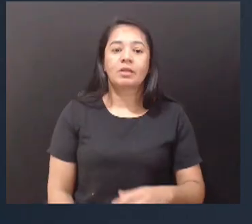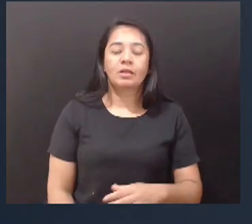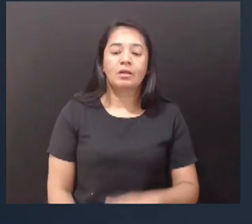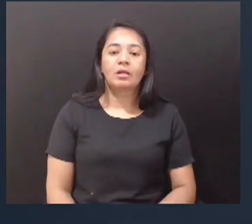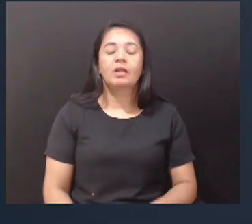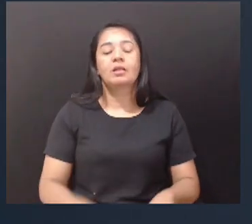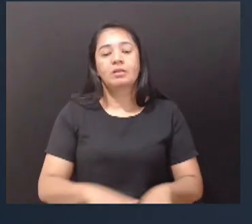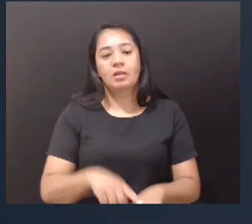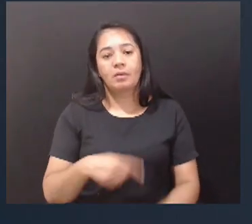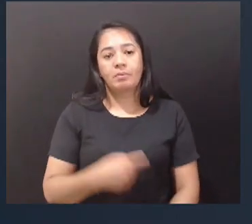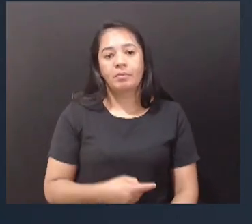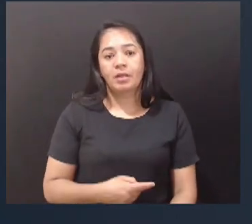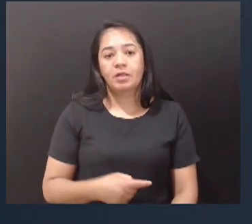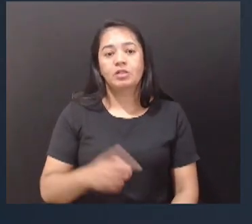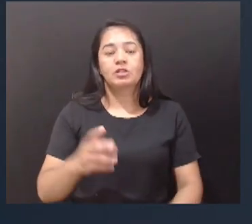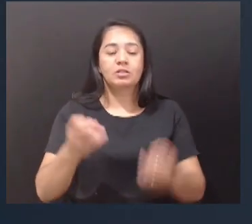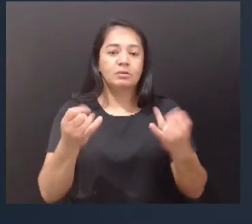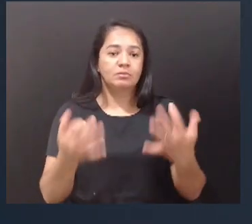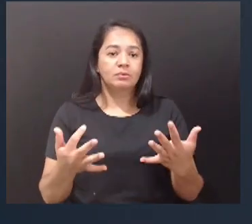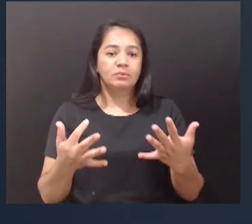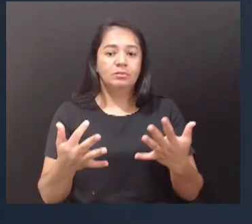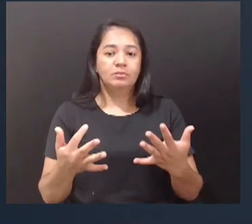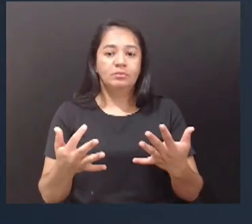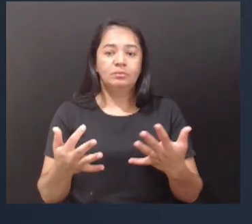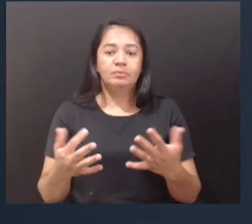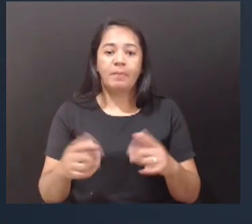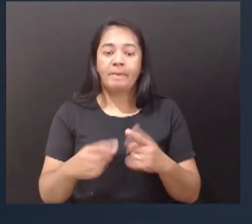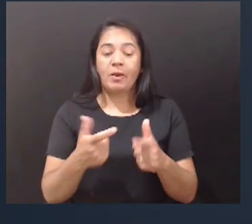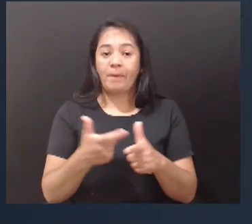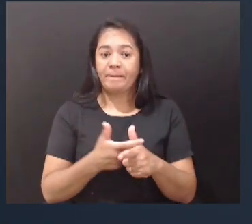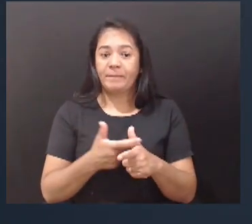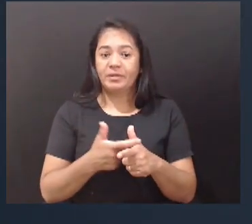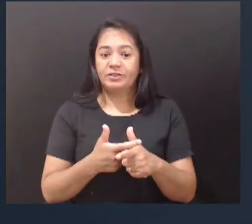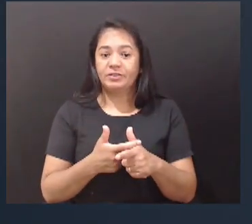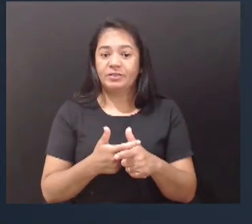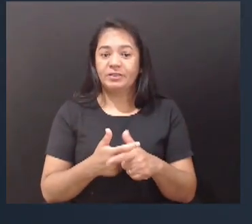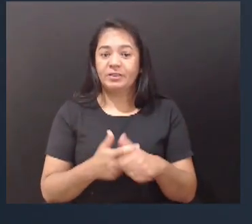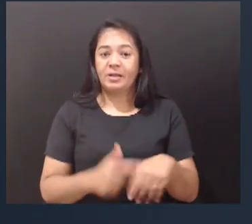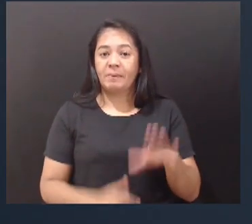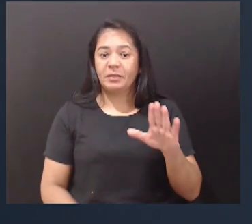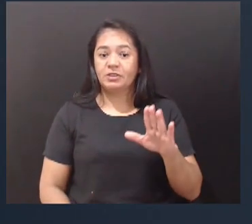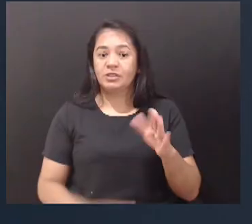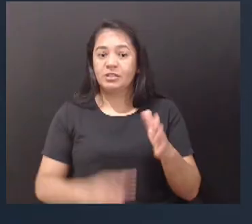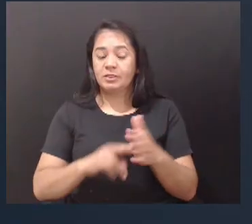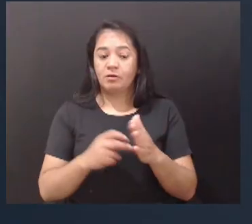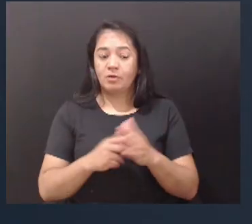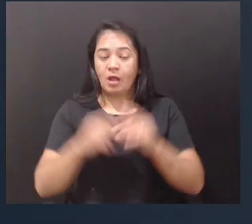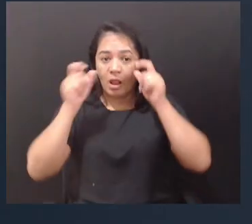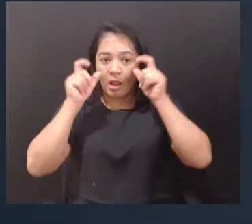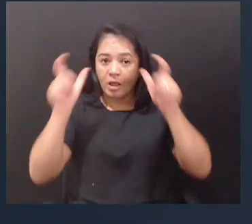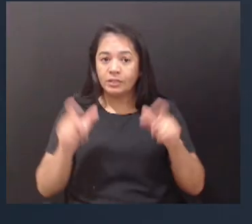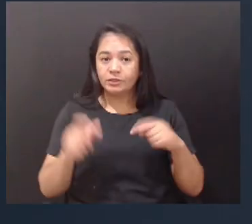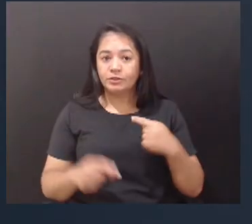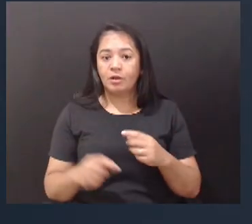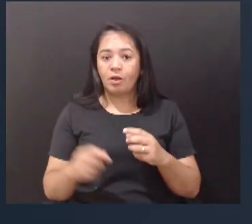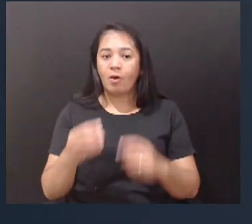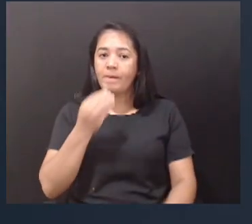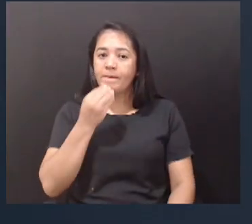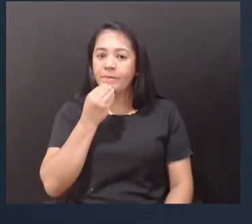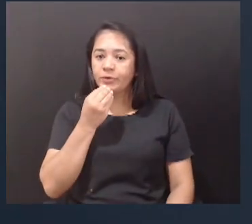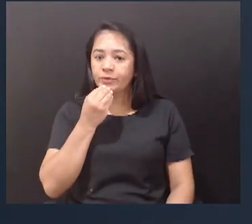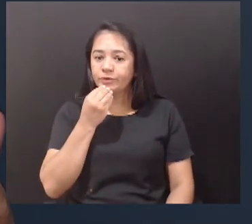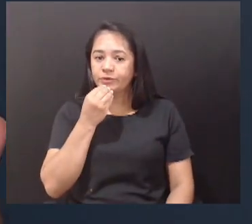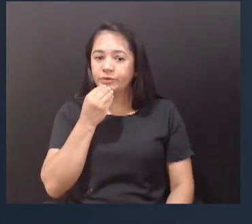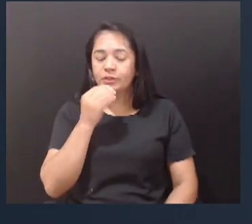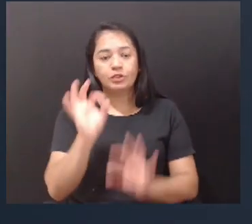isso em consideração. Já uma dívida que está passando disso já é um sinal de alerta. Então aqui a gente vê a oportunidade de reajustes. Ou se